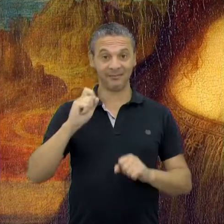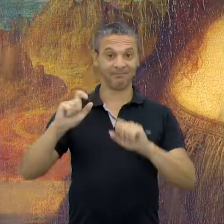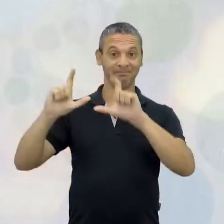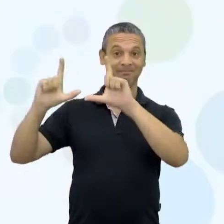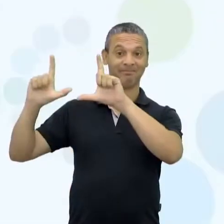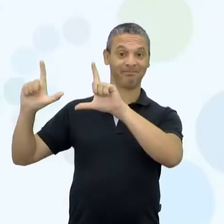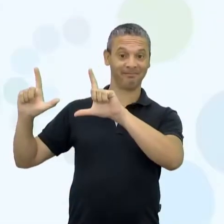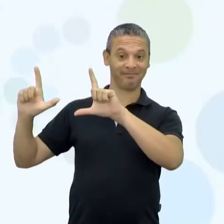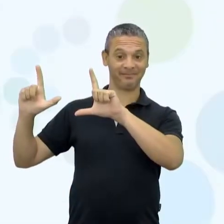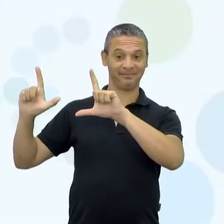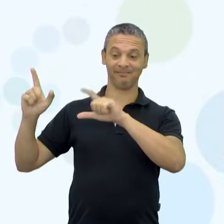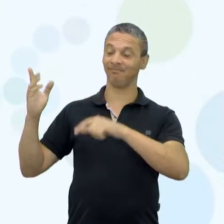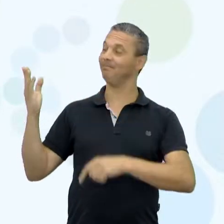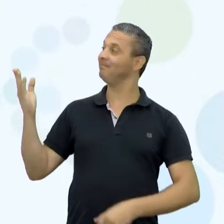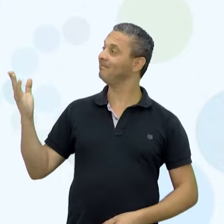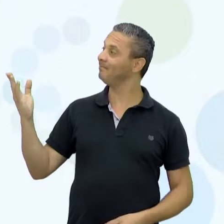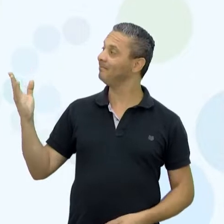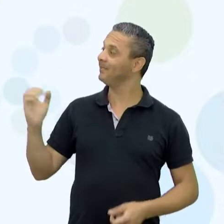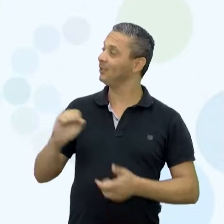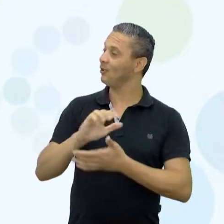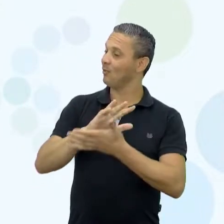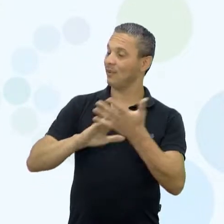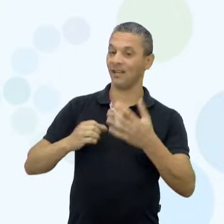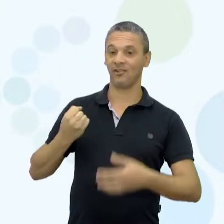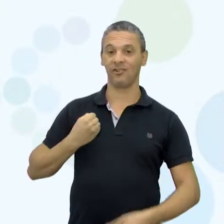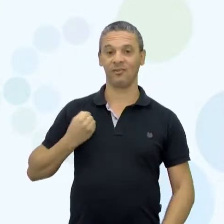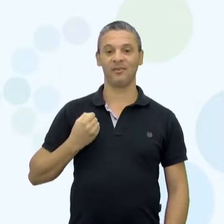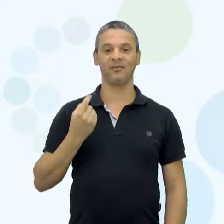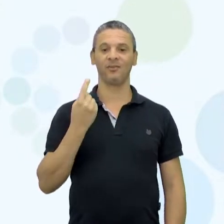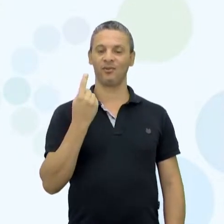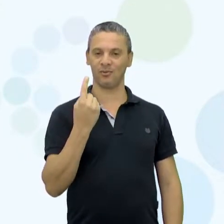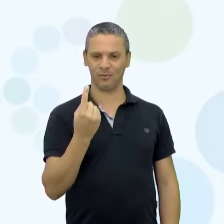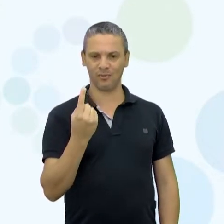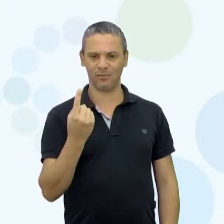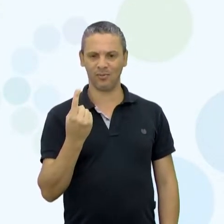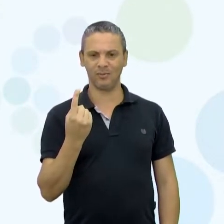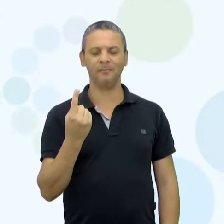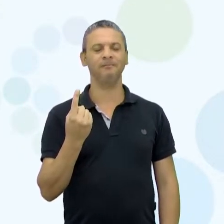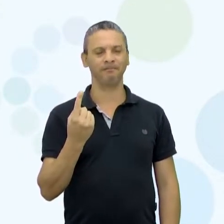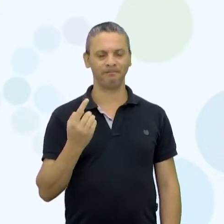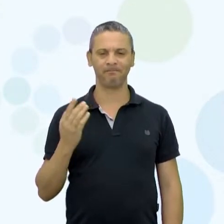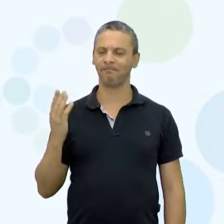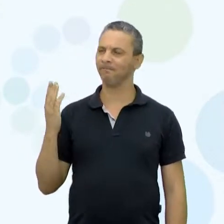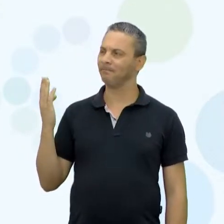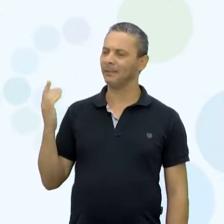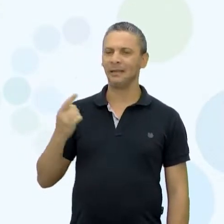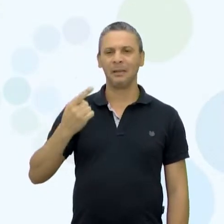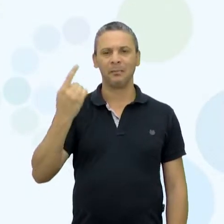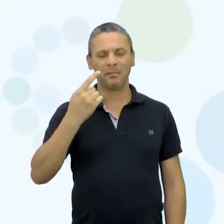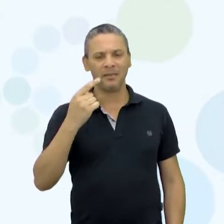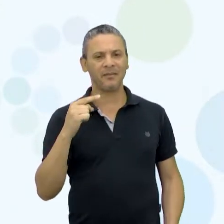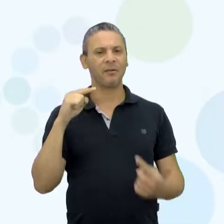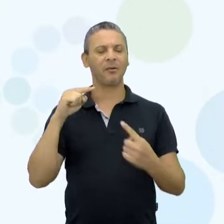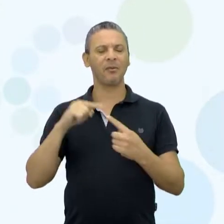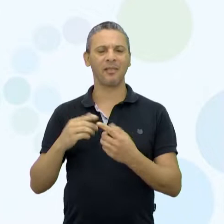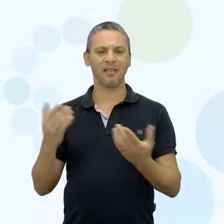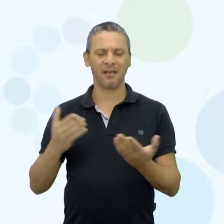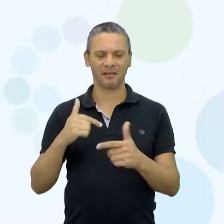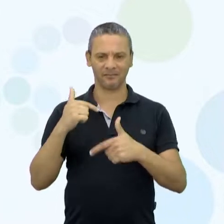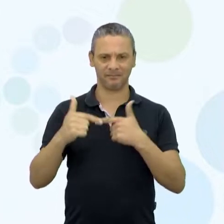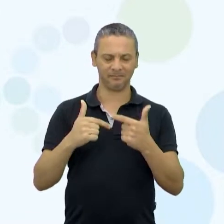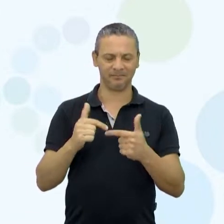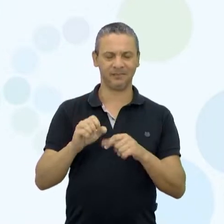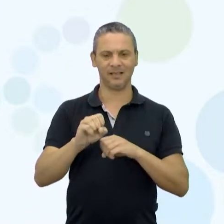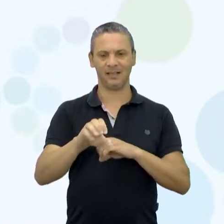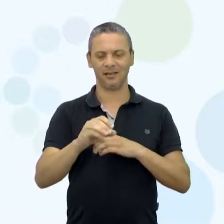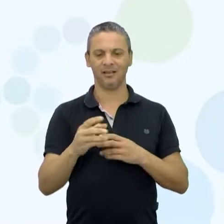vocês, estamos aí na nossa atividade 1, né, no momento de sistematização, primeiro momento de sistematização. E vamos